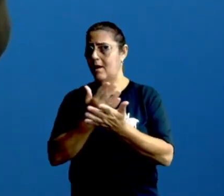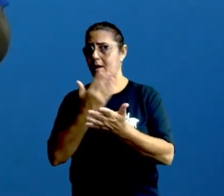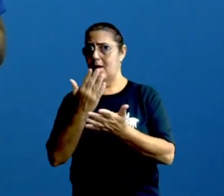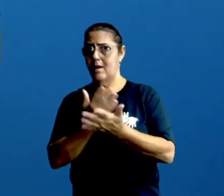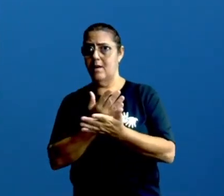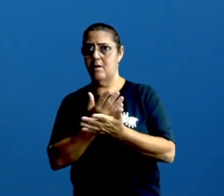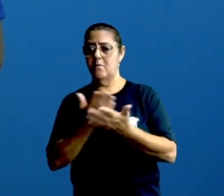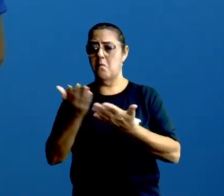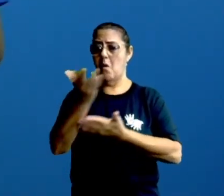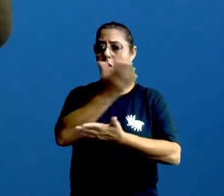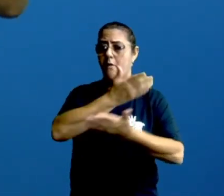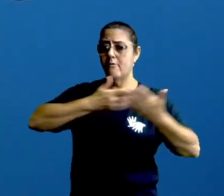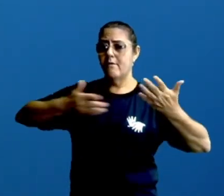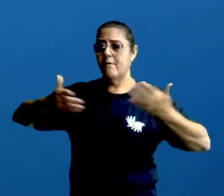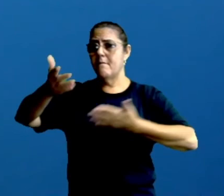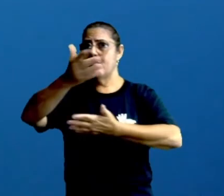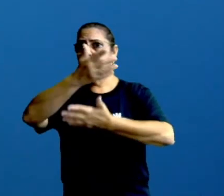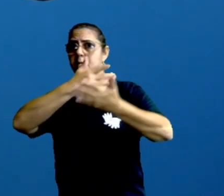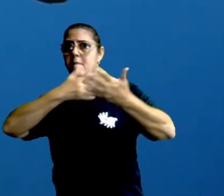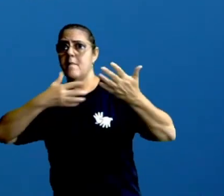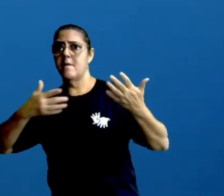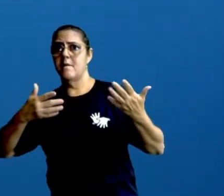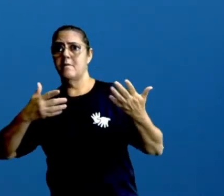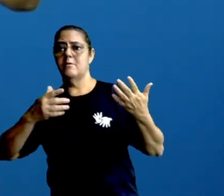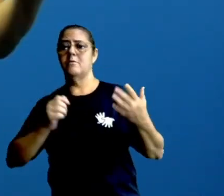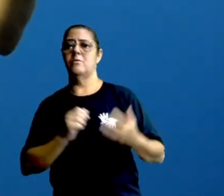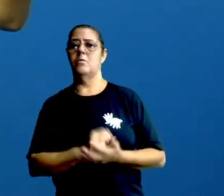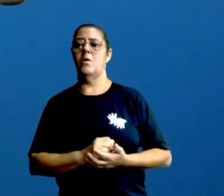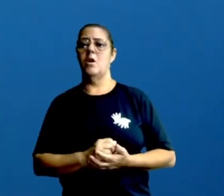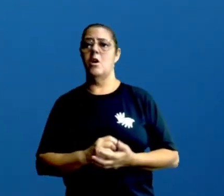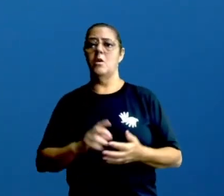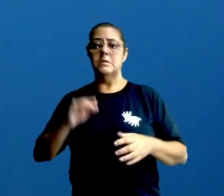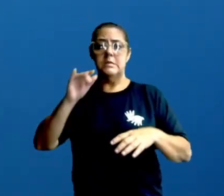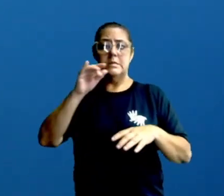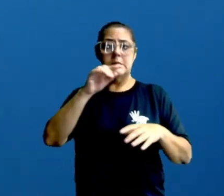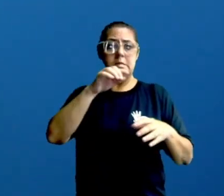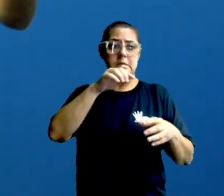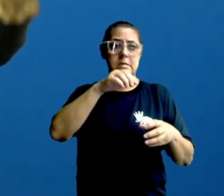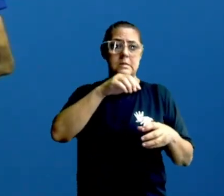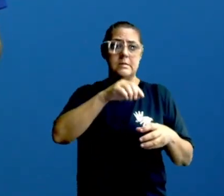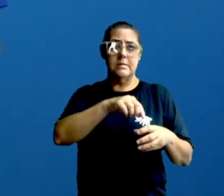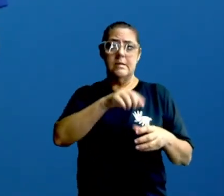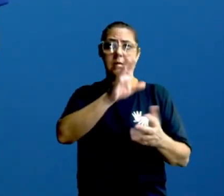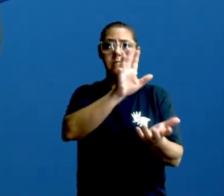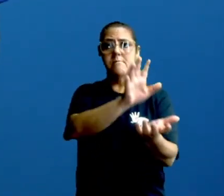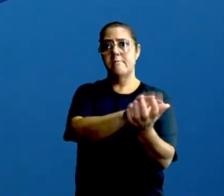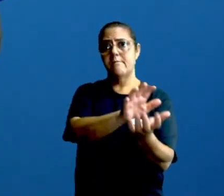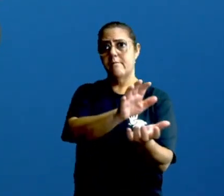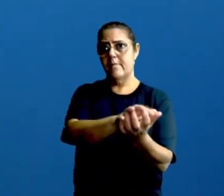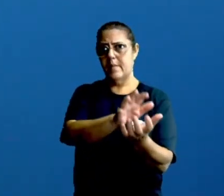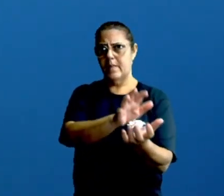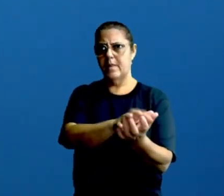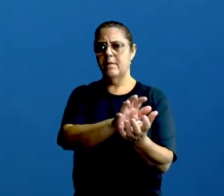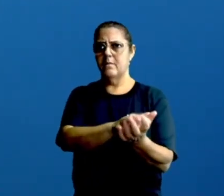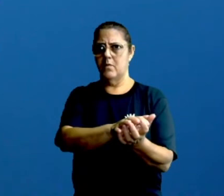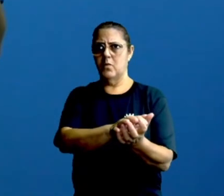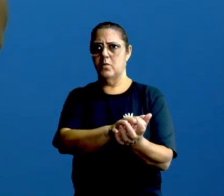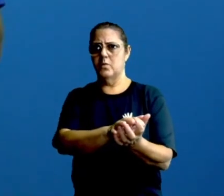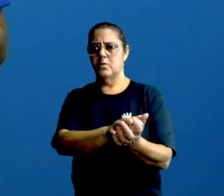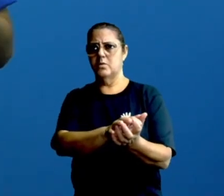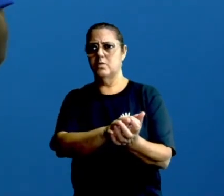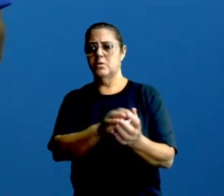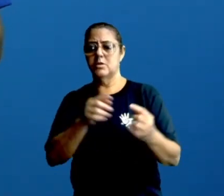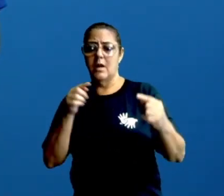esses movimentos que culminou com a diminuição do território de Pernambuco, eles estão